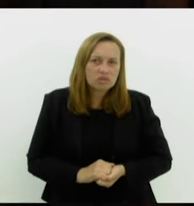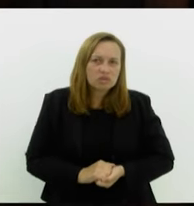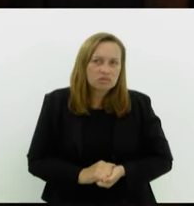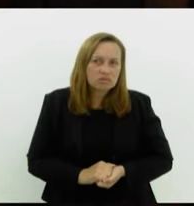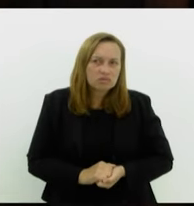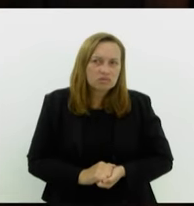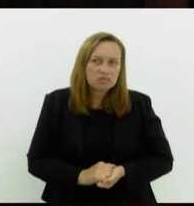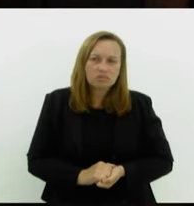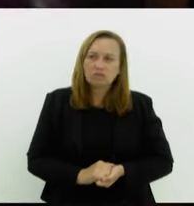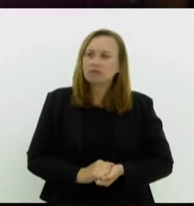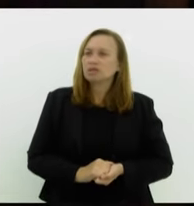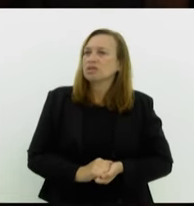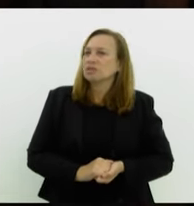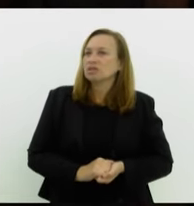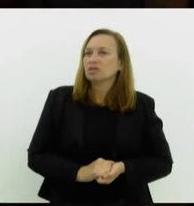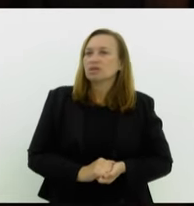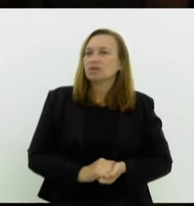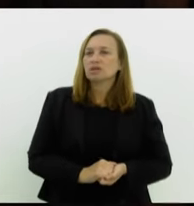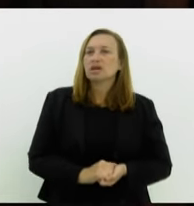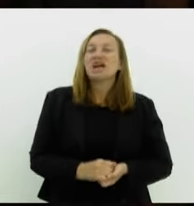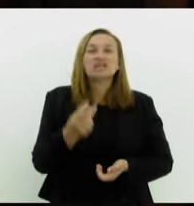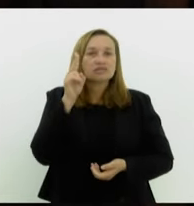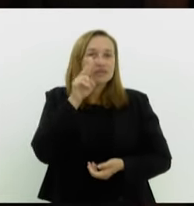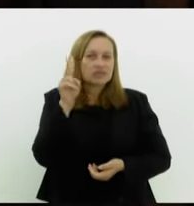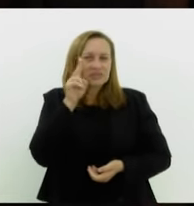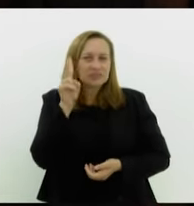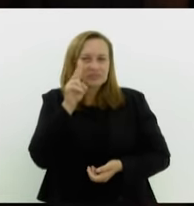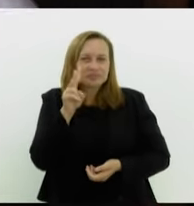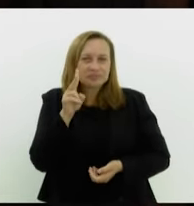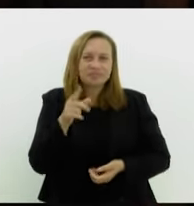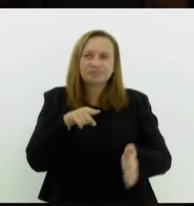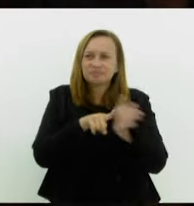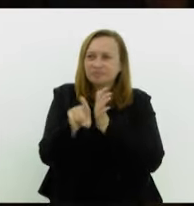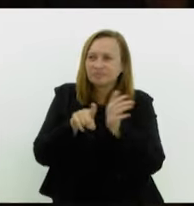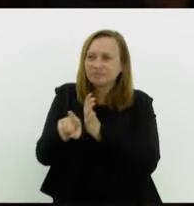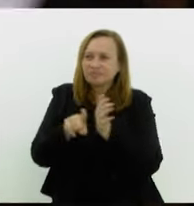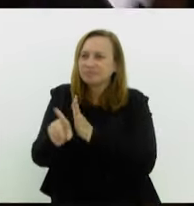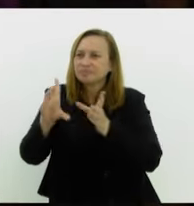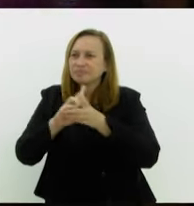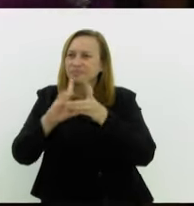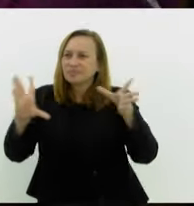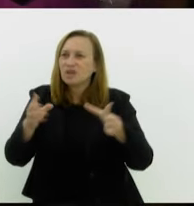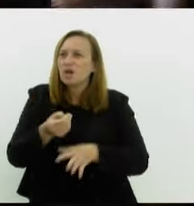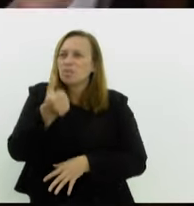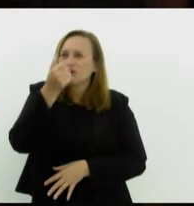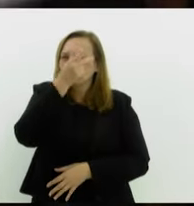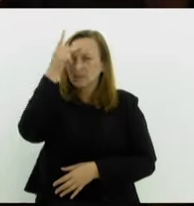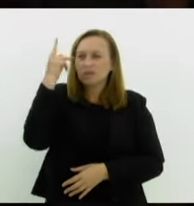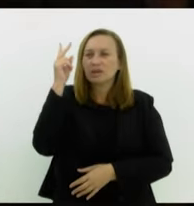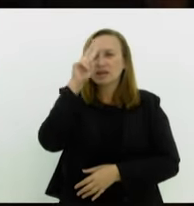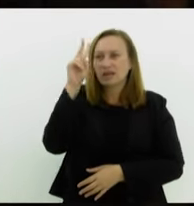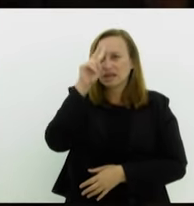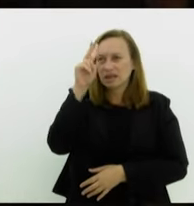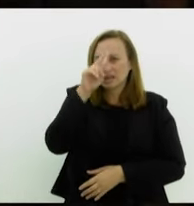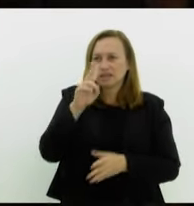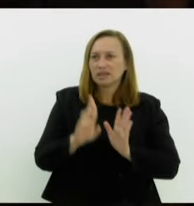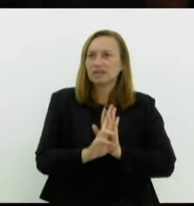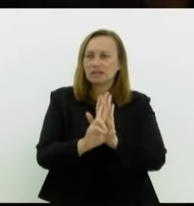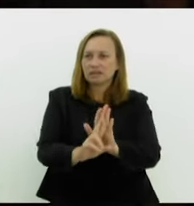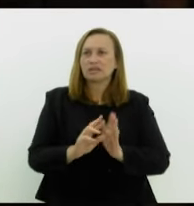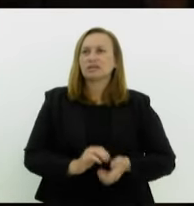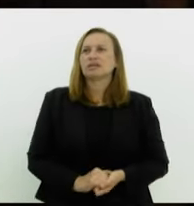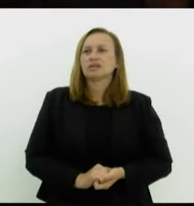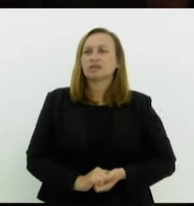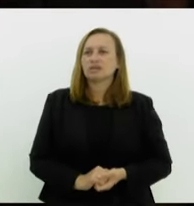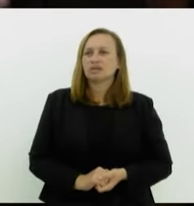hoje e aí a gente lembra que quando a gente pergunta o que que é democracia pouca gente lembra em primeiro lugar da representatividade